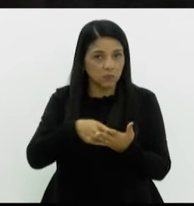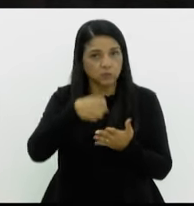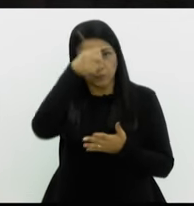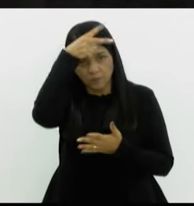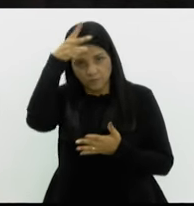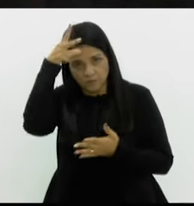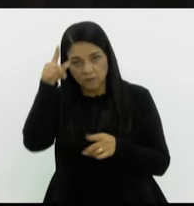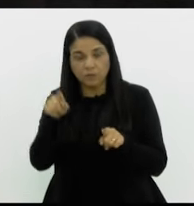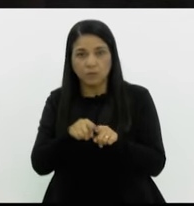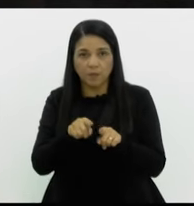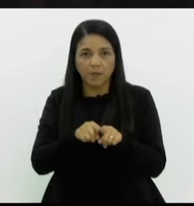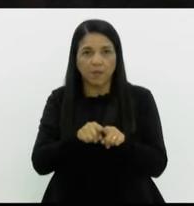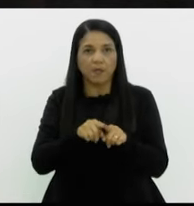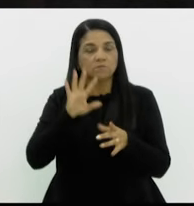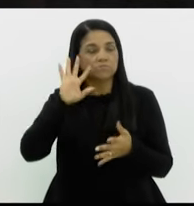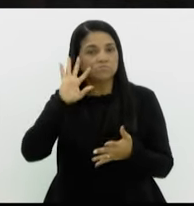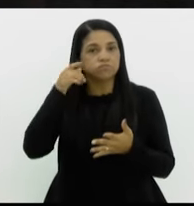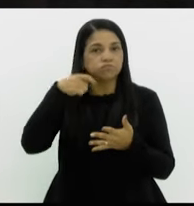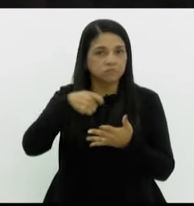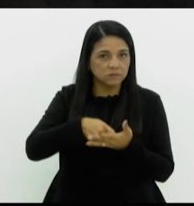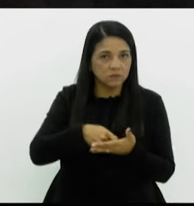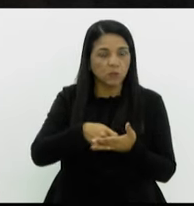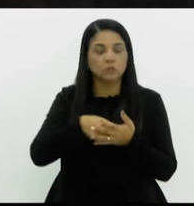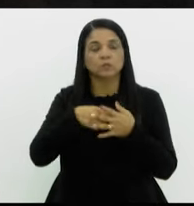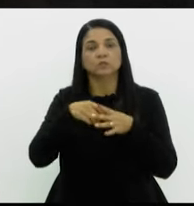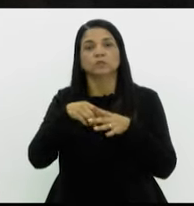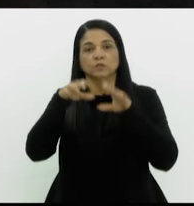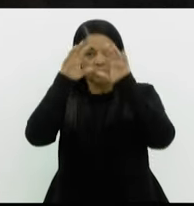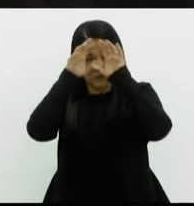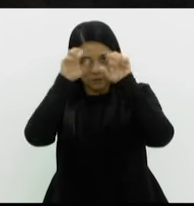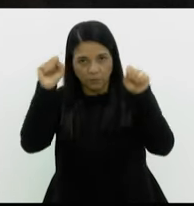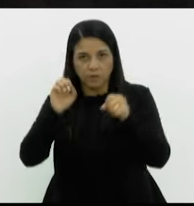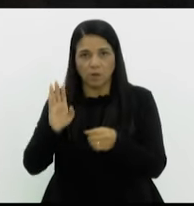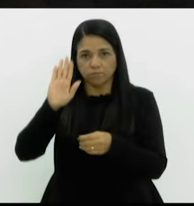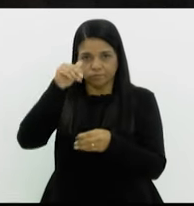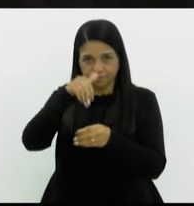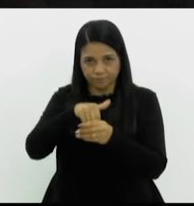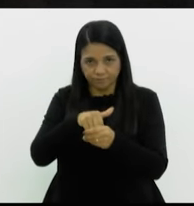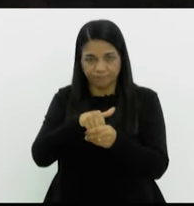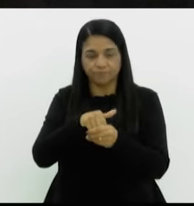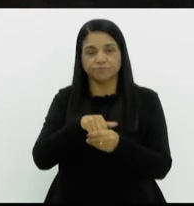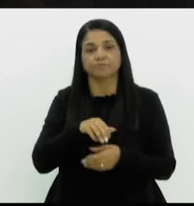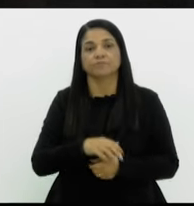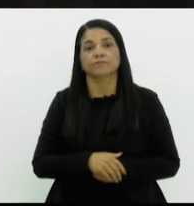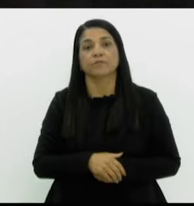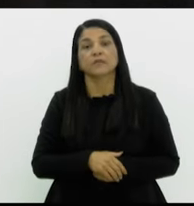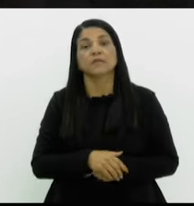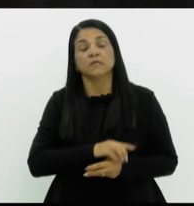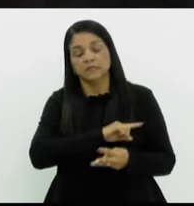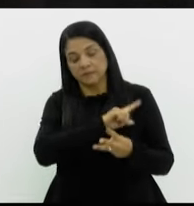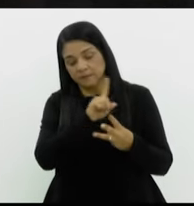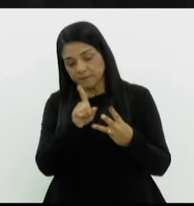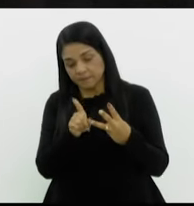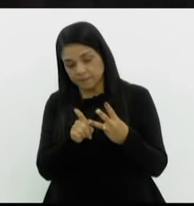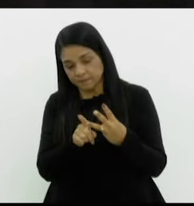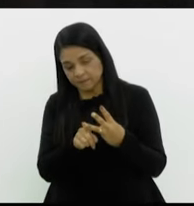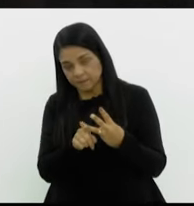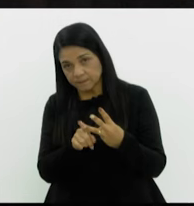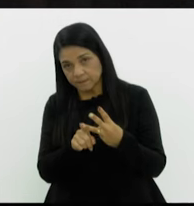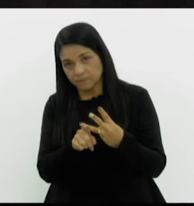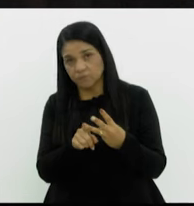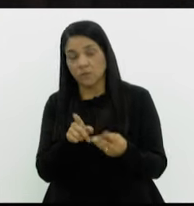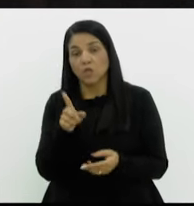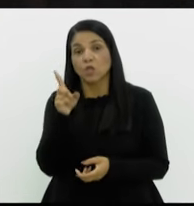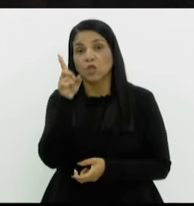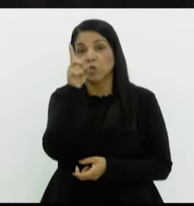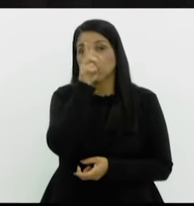quanto também, solidariamente, do Tribunal Regional Eleitoral. E, finalmente, senhor presidente, é que